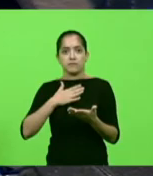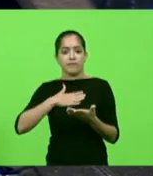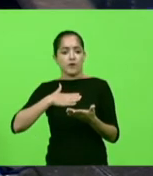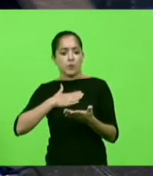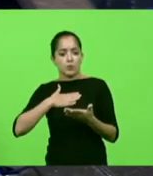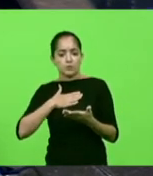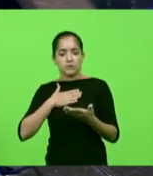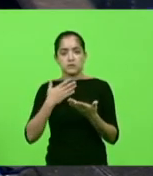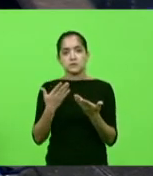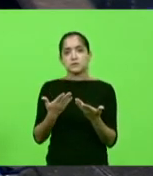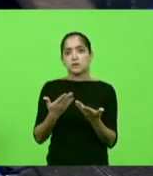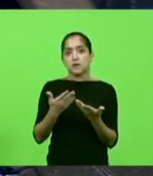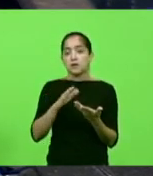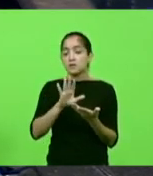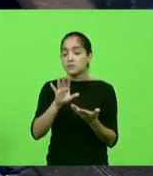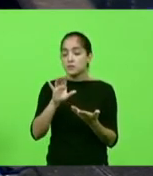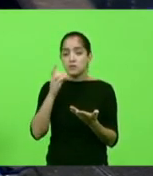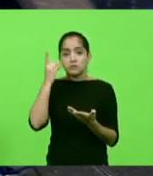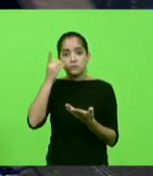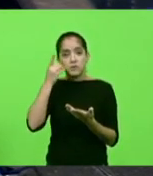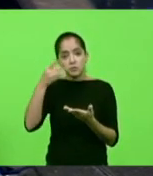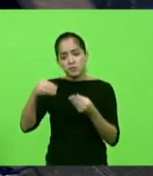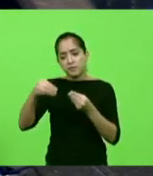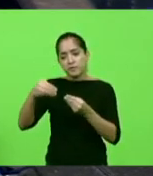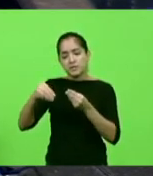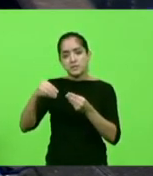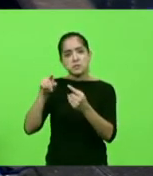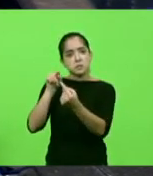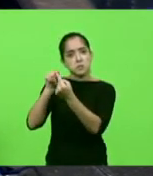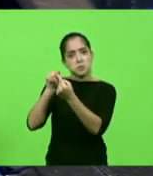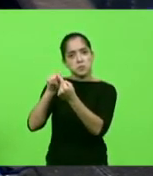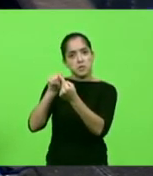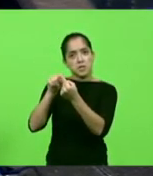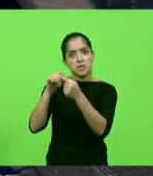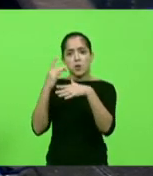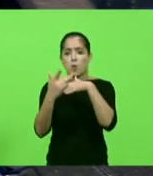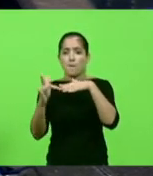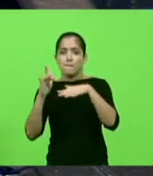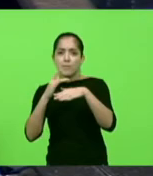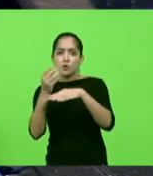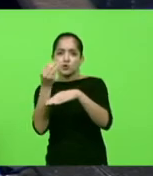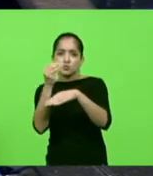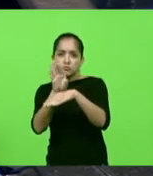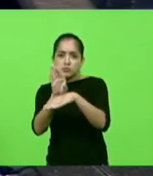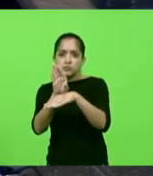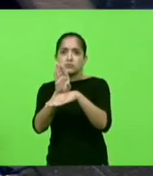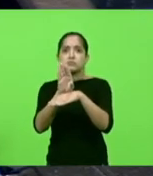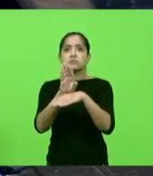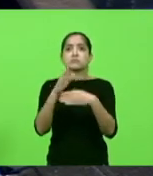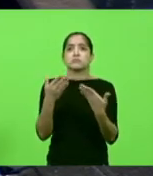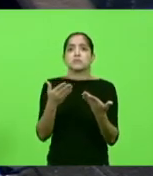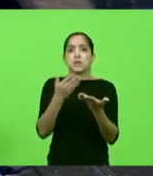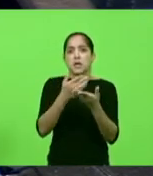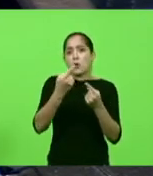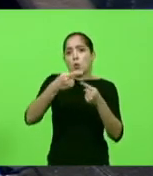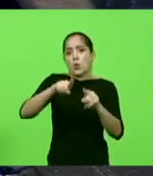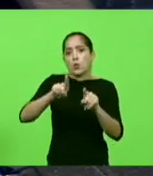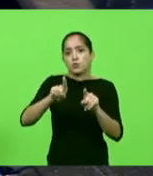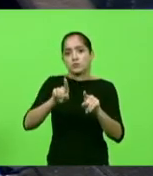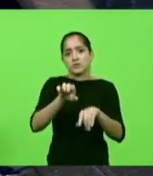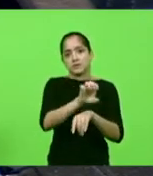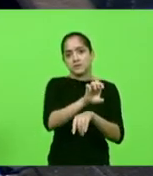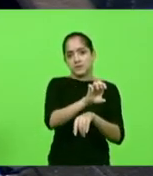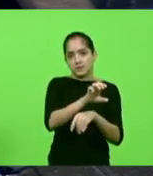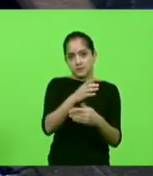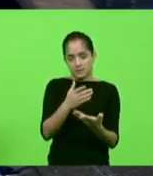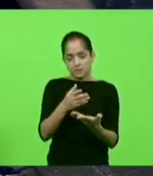jogo de sedução. É só o deputado flexível fazer um post nas redes sociais e dizer que está combatendo a esquerda. O Brasil